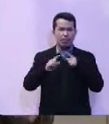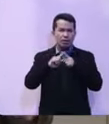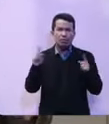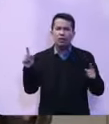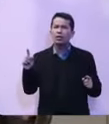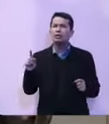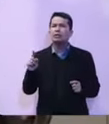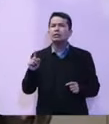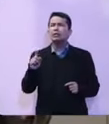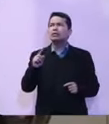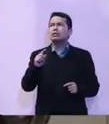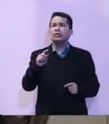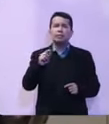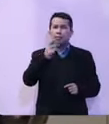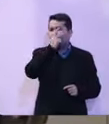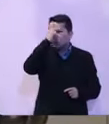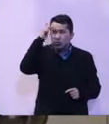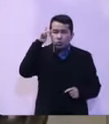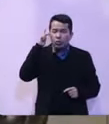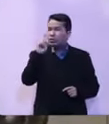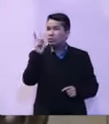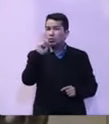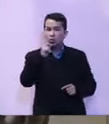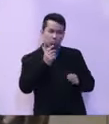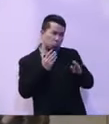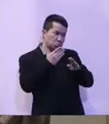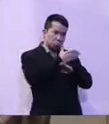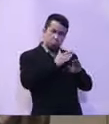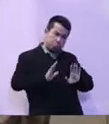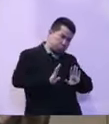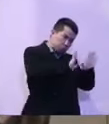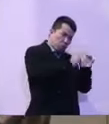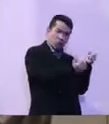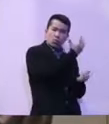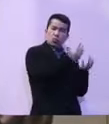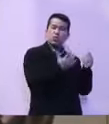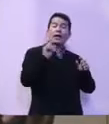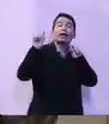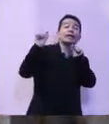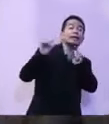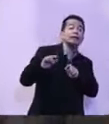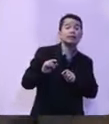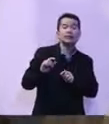naquele lugar aqueles que têm o seu nome escrito no livro da vida.